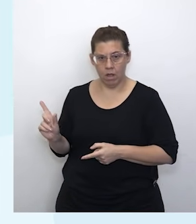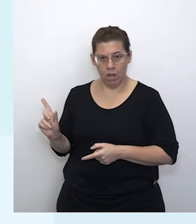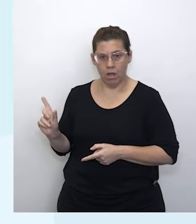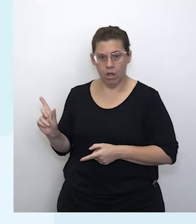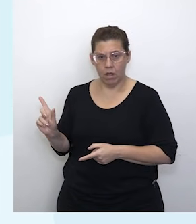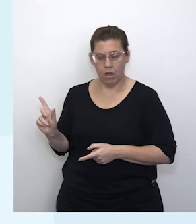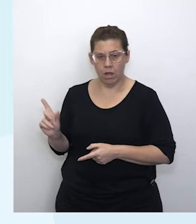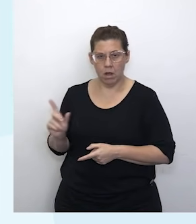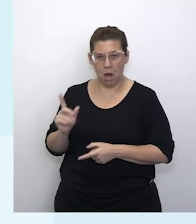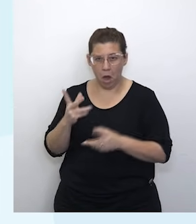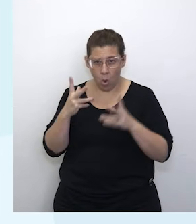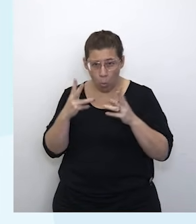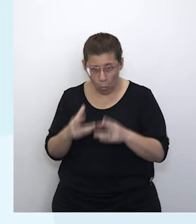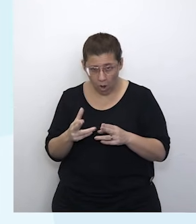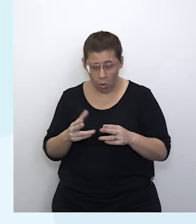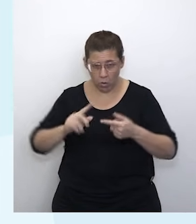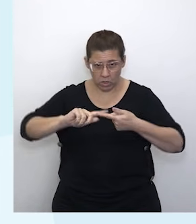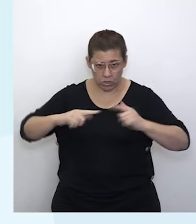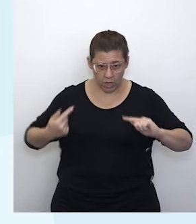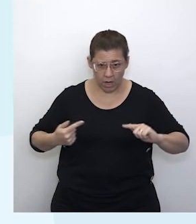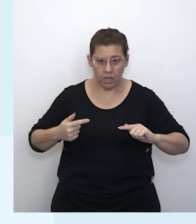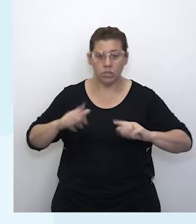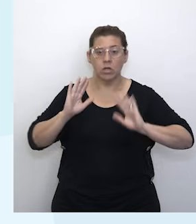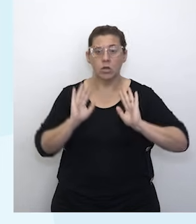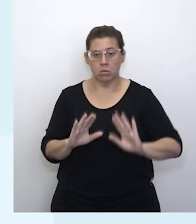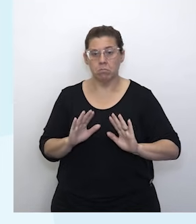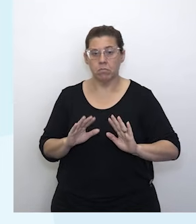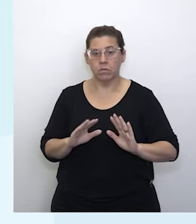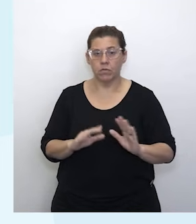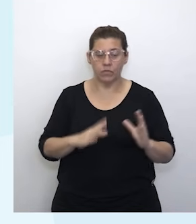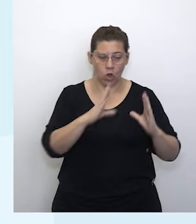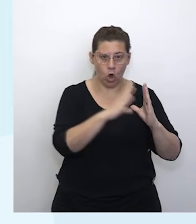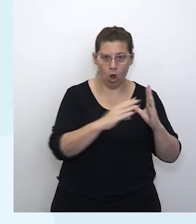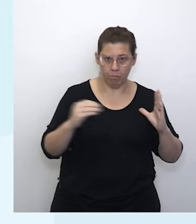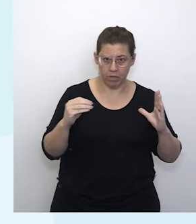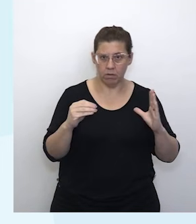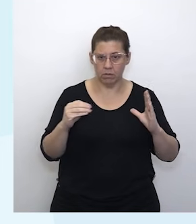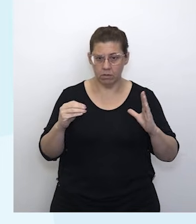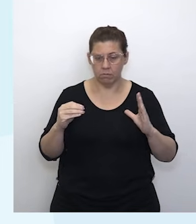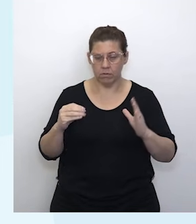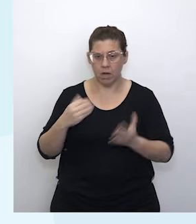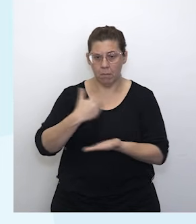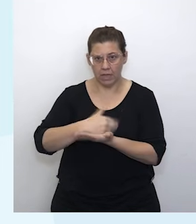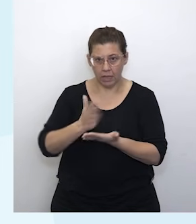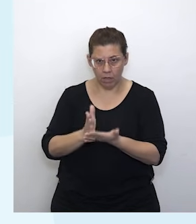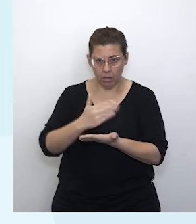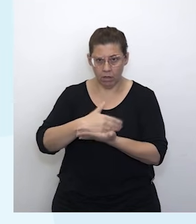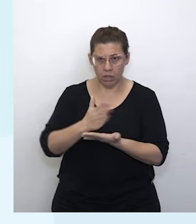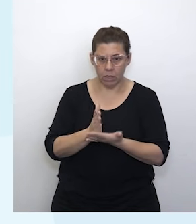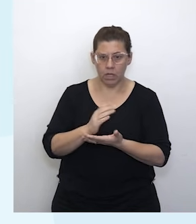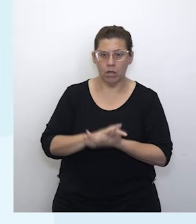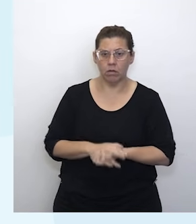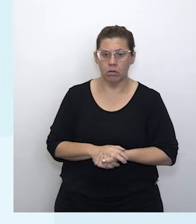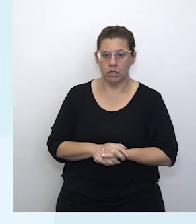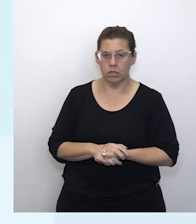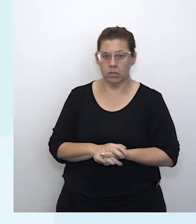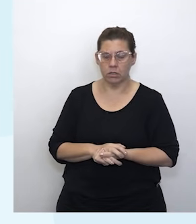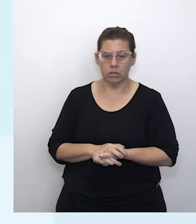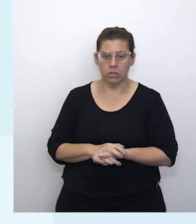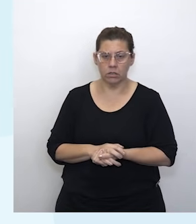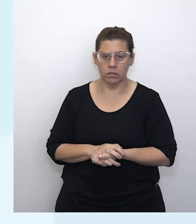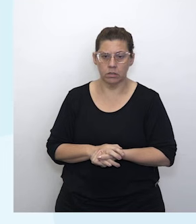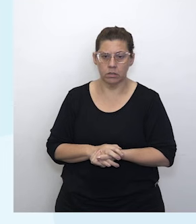serem idênticas geneticamente, isso é uma forma de você fazer clone, né? Você faz o clone da batata. Apesar de elas serem